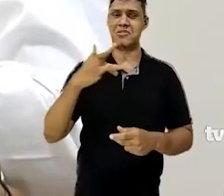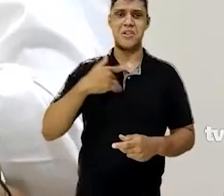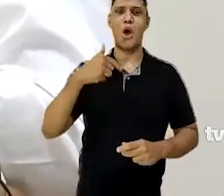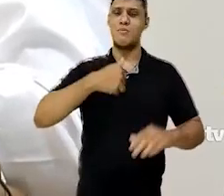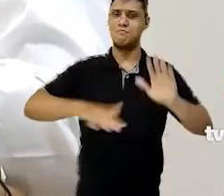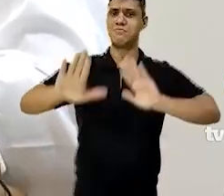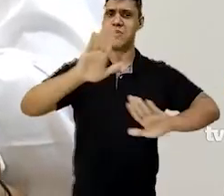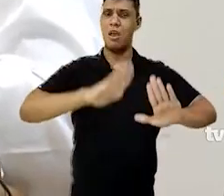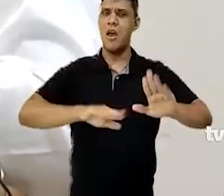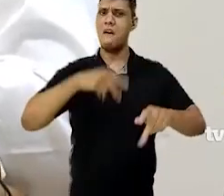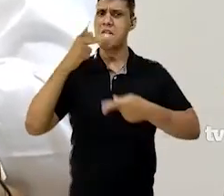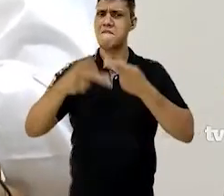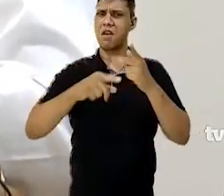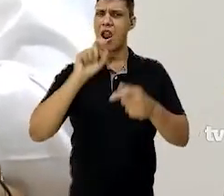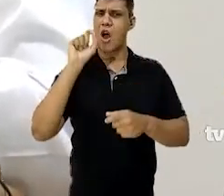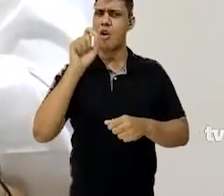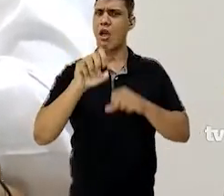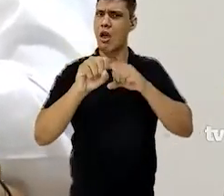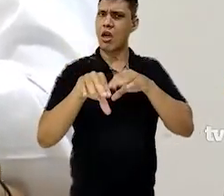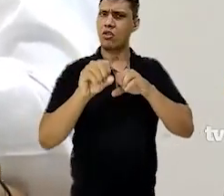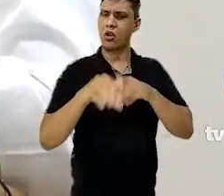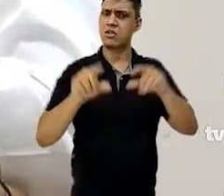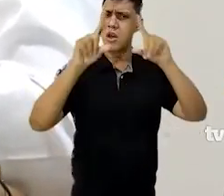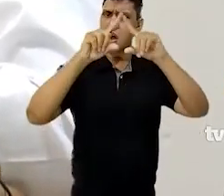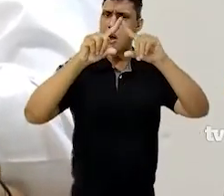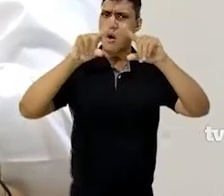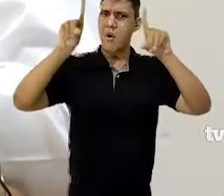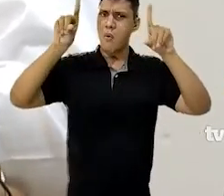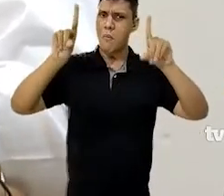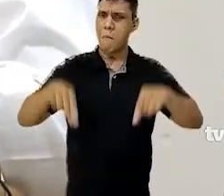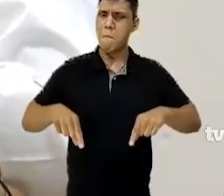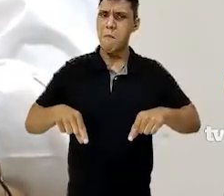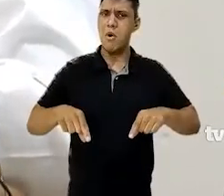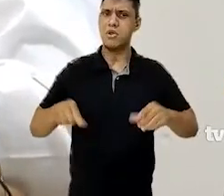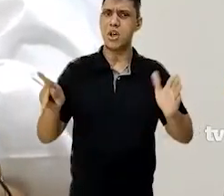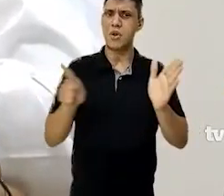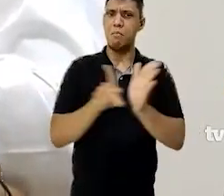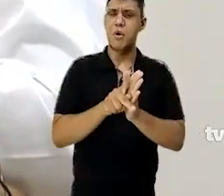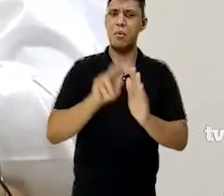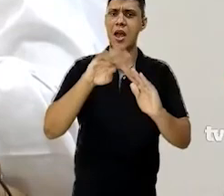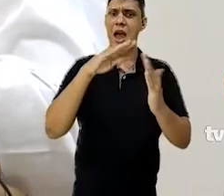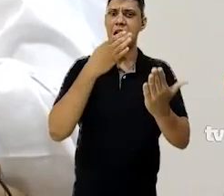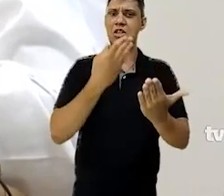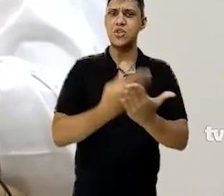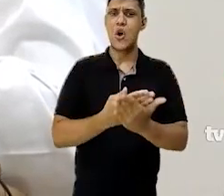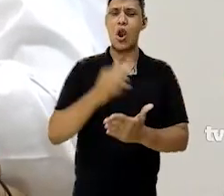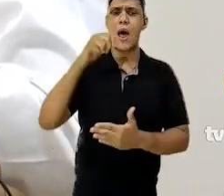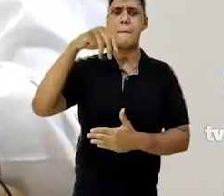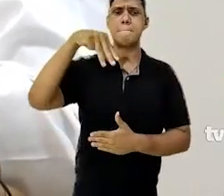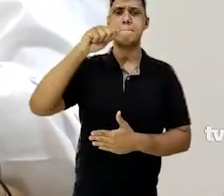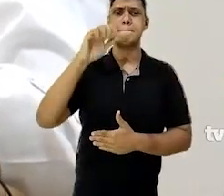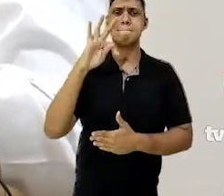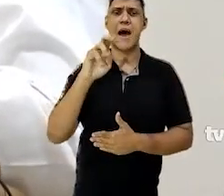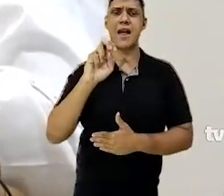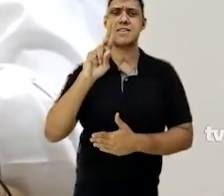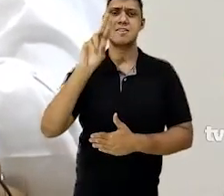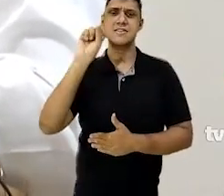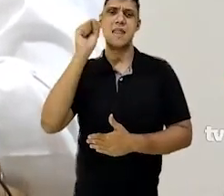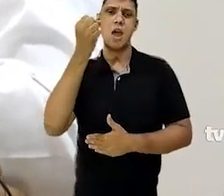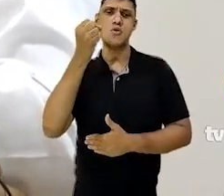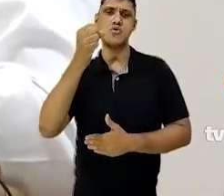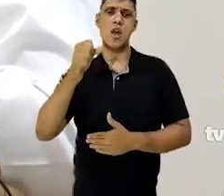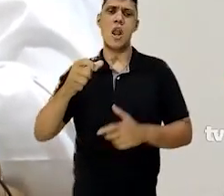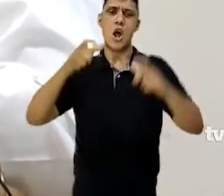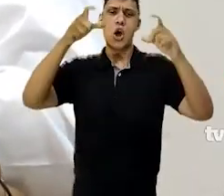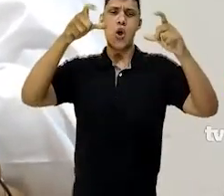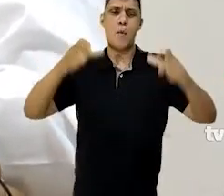em educação, vamos com o projeto piloto para a escola Matheus Viana, lá no bairro João 23,